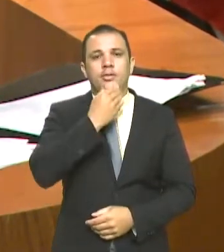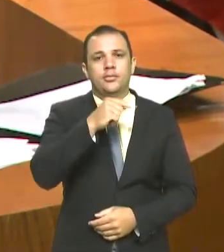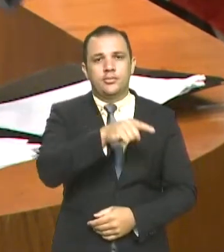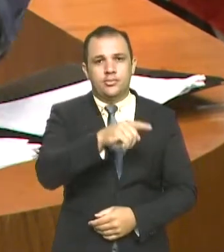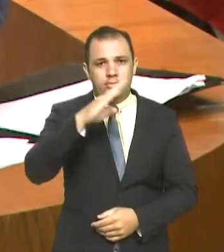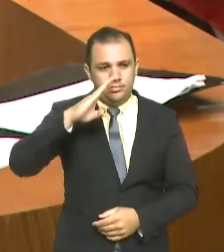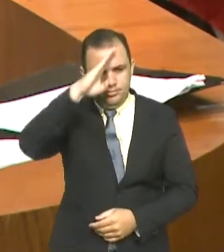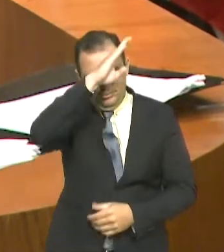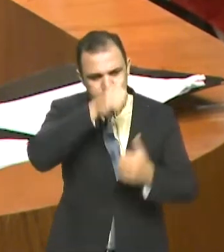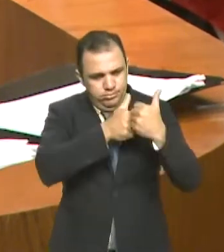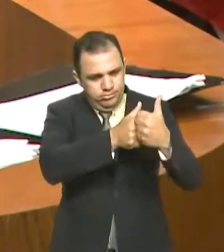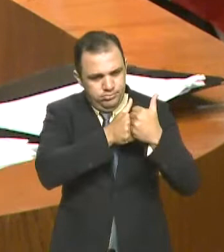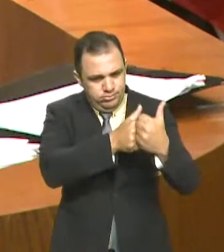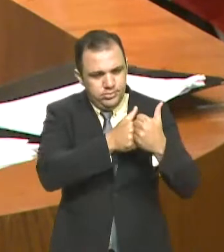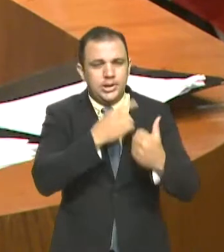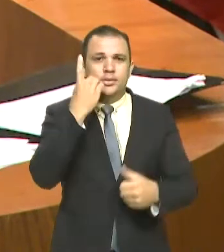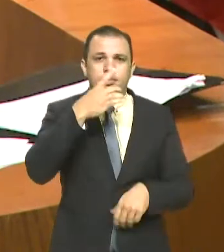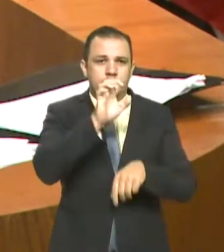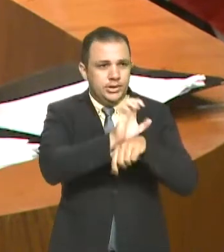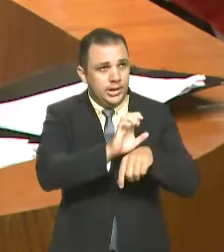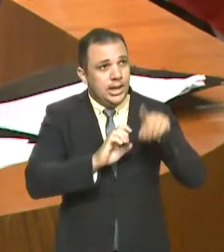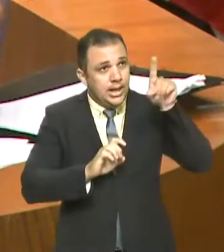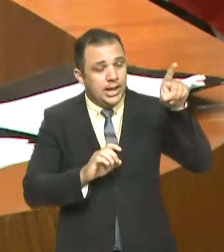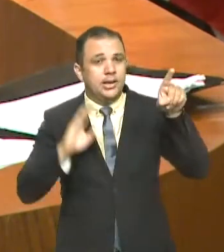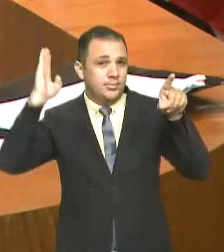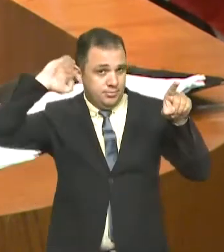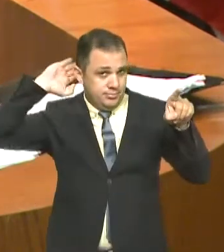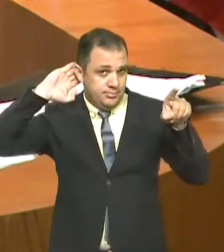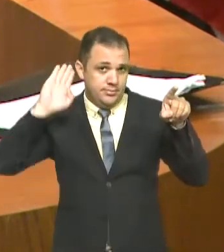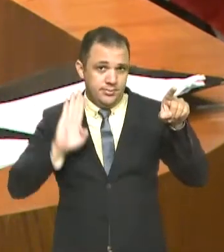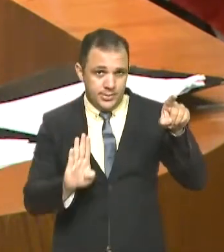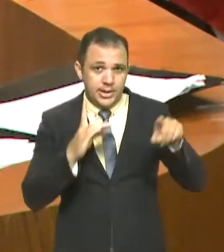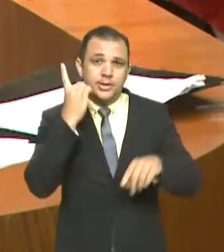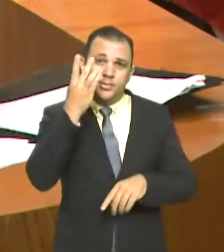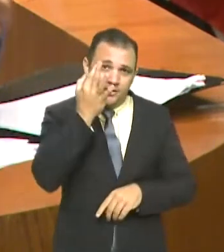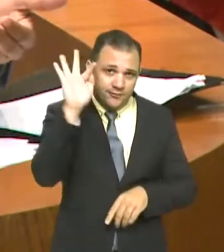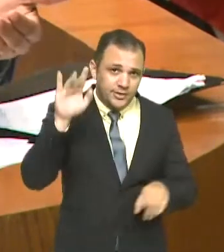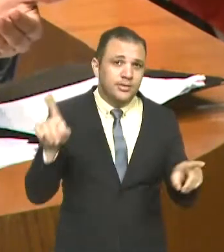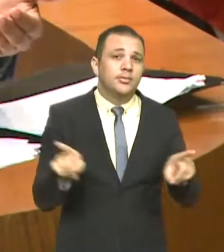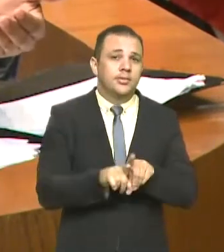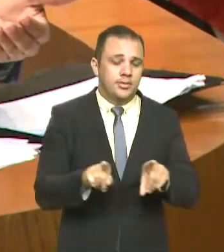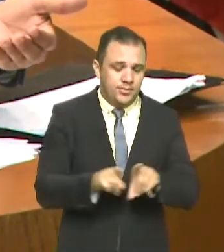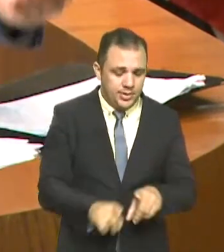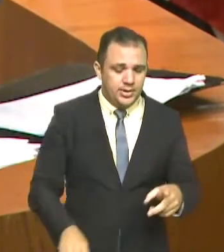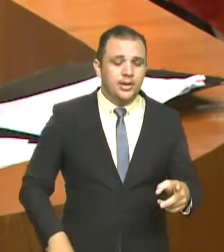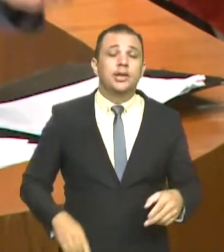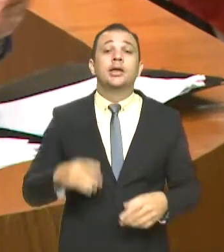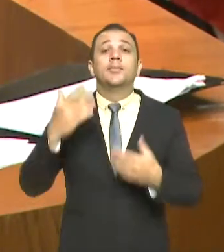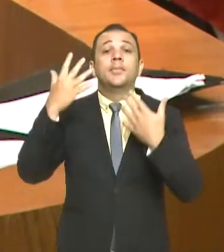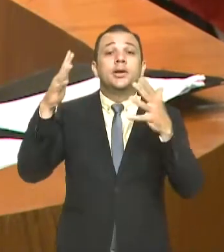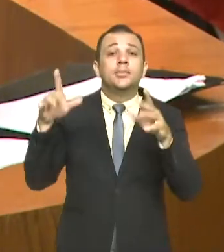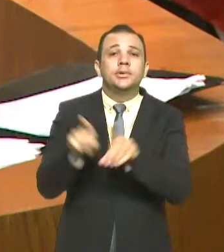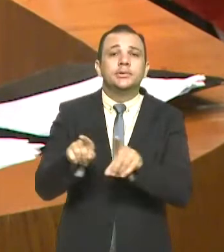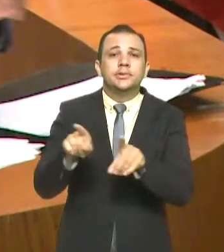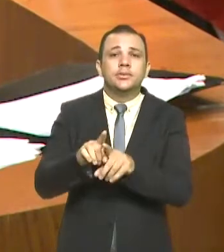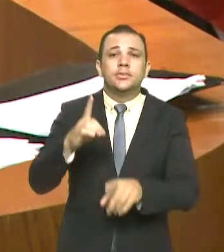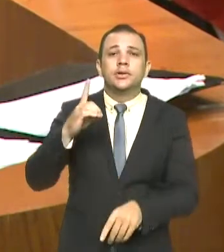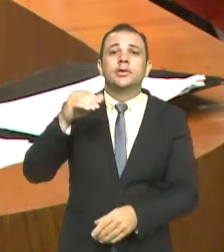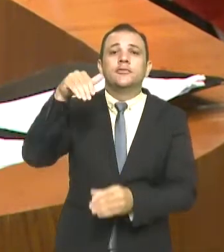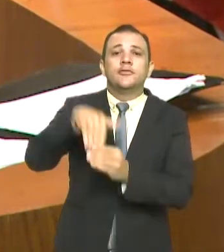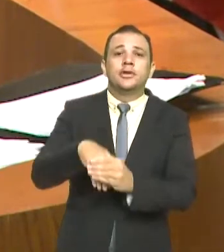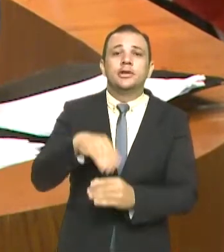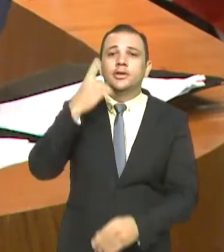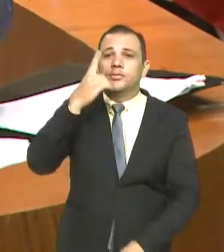estadual lá de Belém do Pará, deputado federal. Parabenizar também a eleição do deputado federal Pazuello,